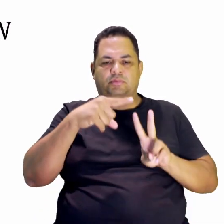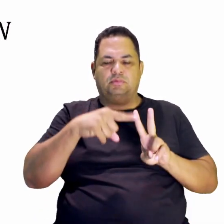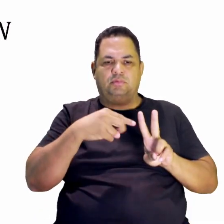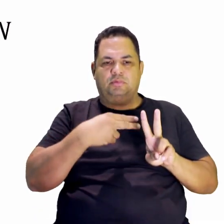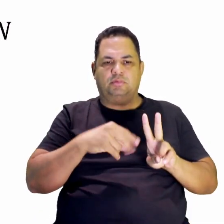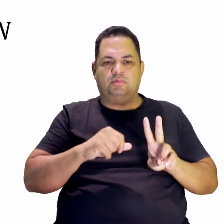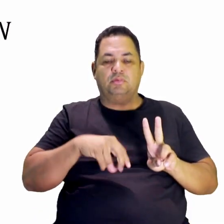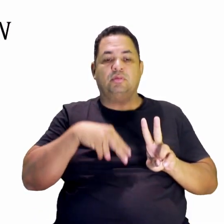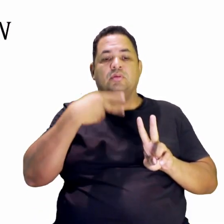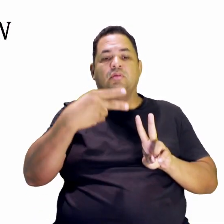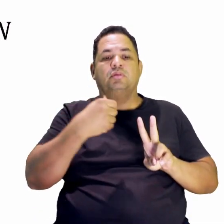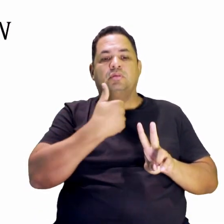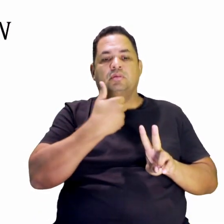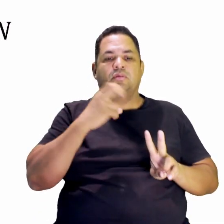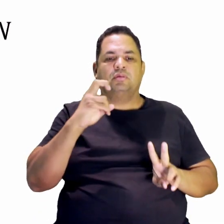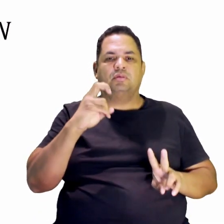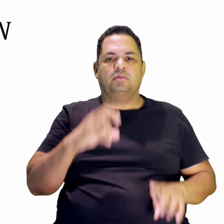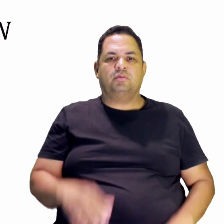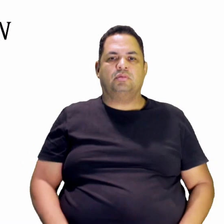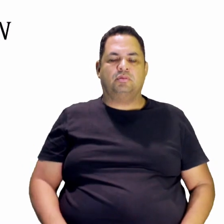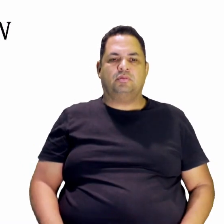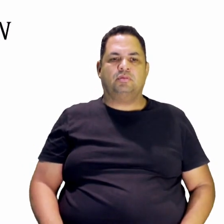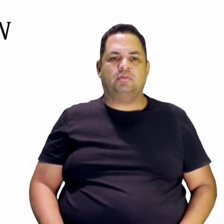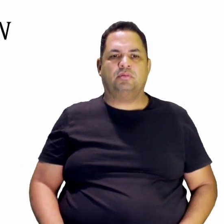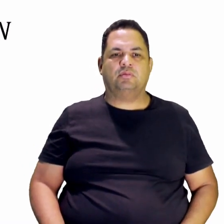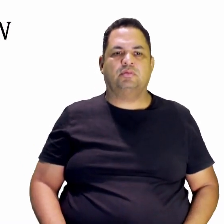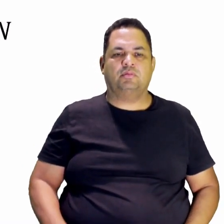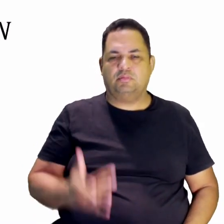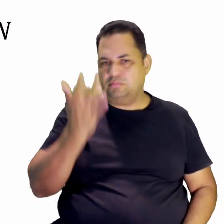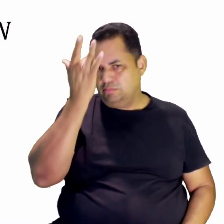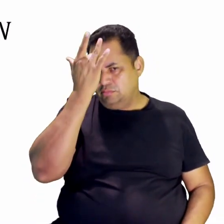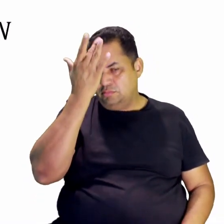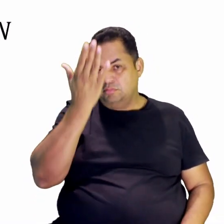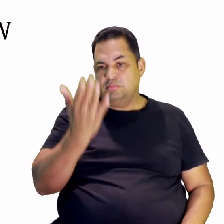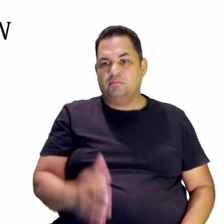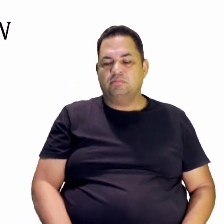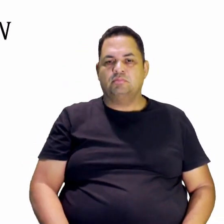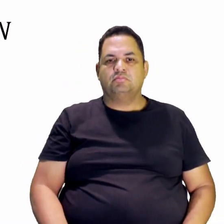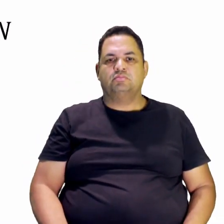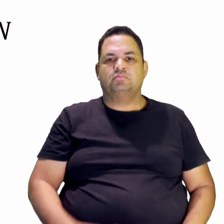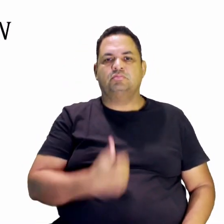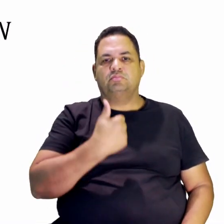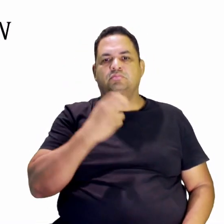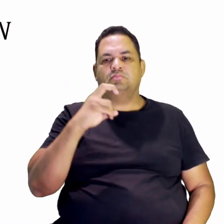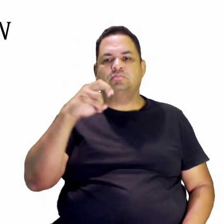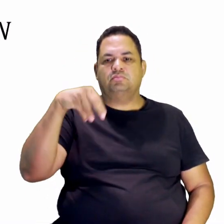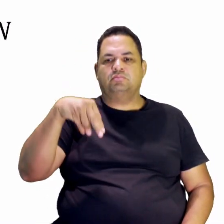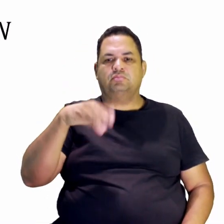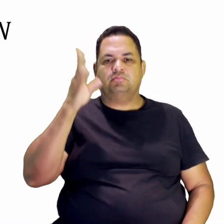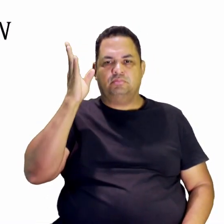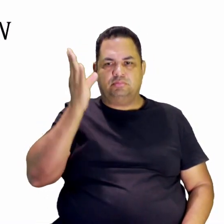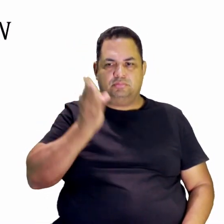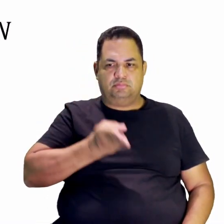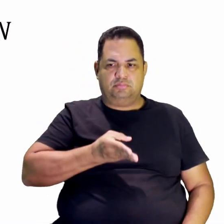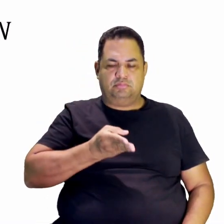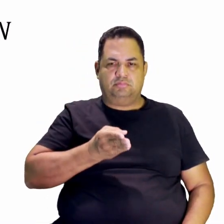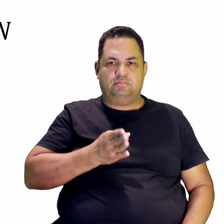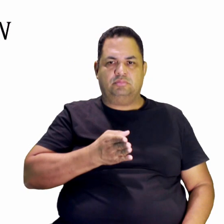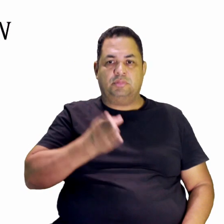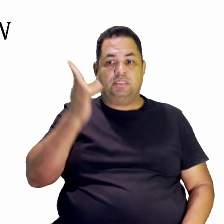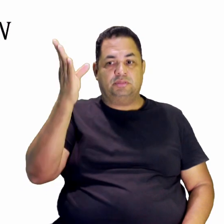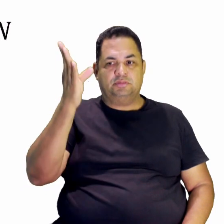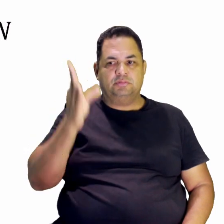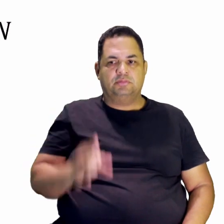225, 15. Já sabia aqui, ó. Tá bem facinho. 15 newton, oblíqua para